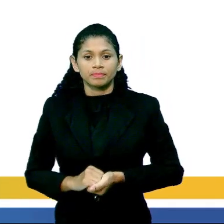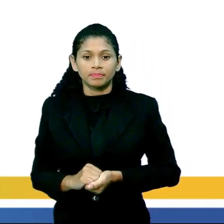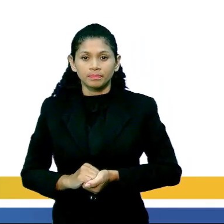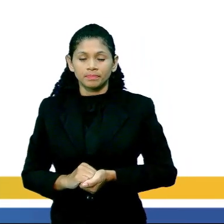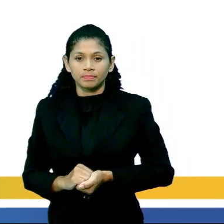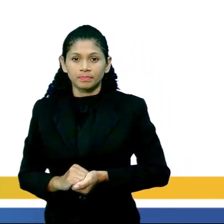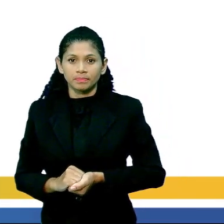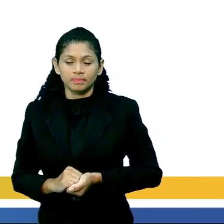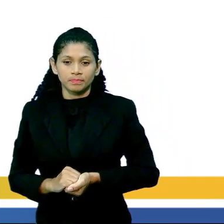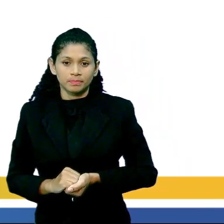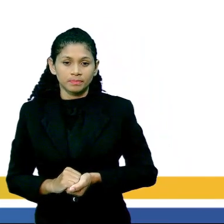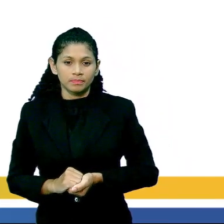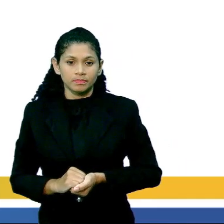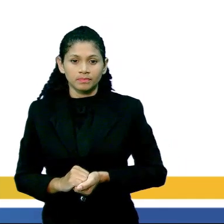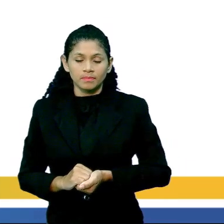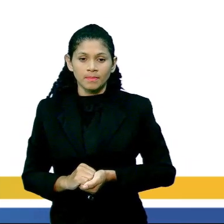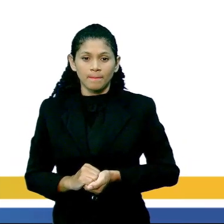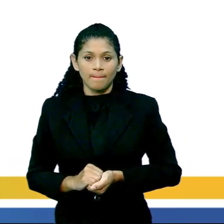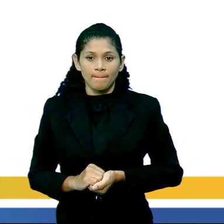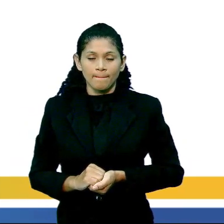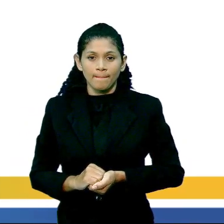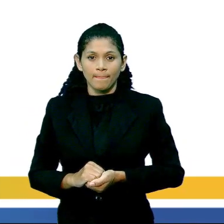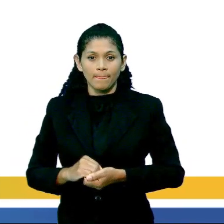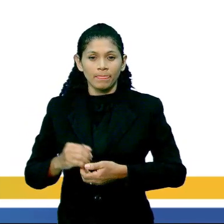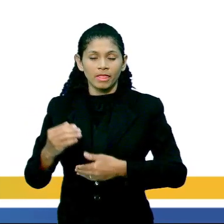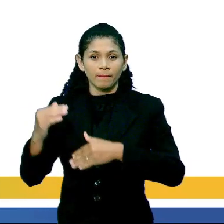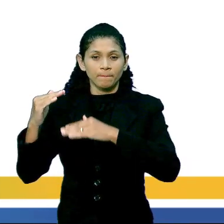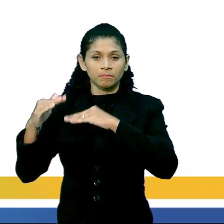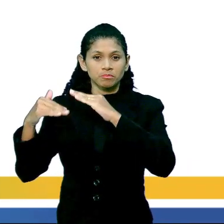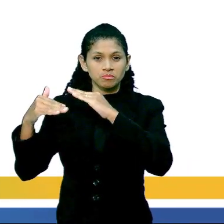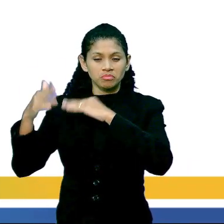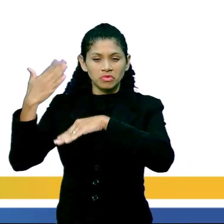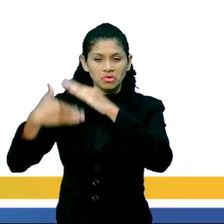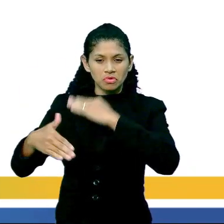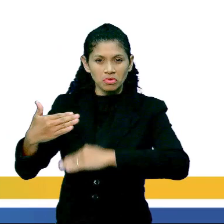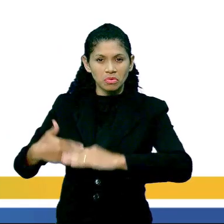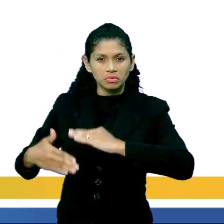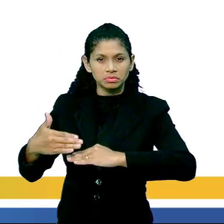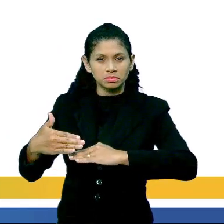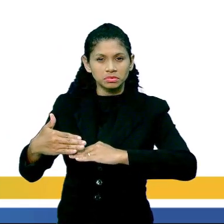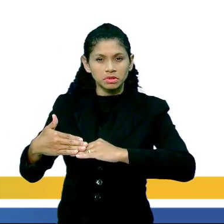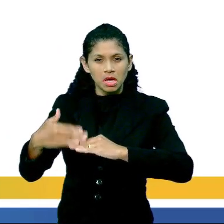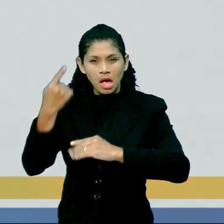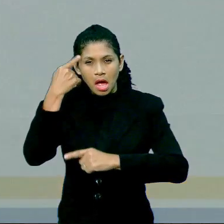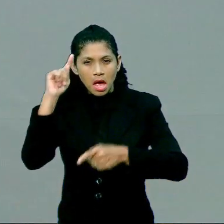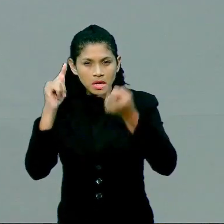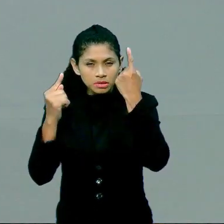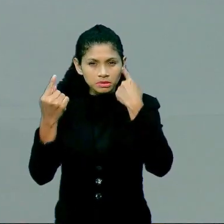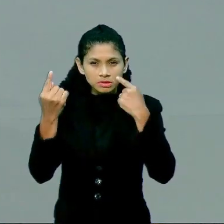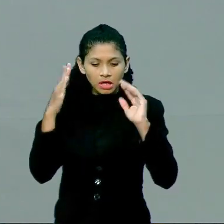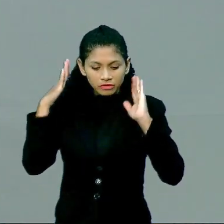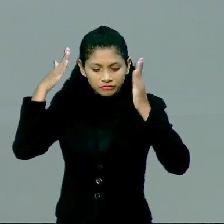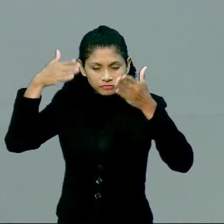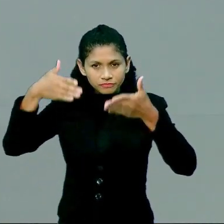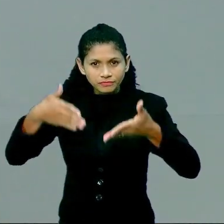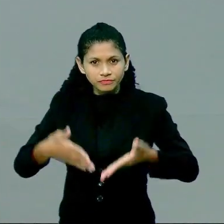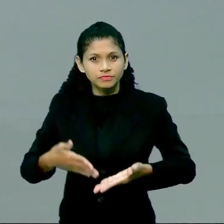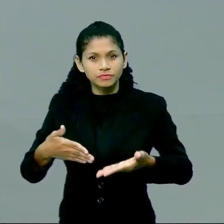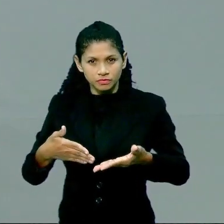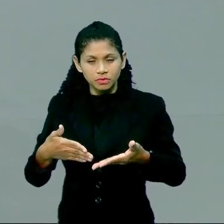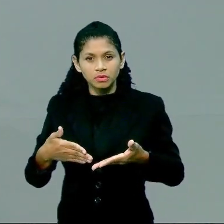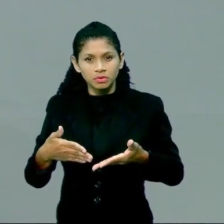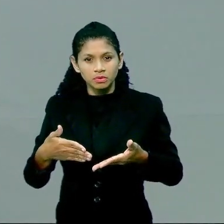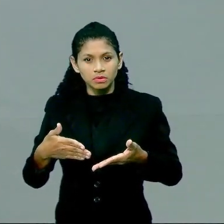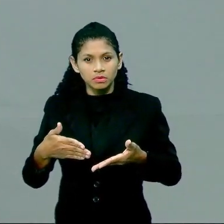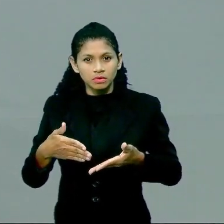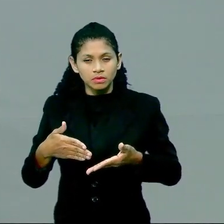lá desconstruir a ideia central do conto não né galera ao contrário a expressão idiomática ela enfatiza